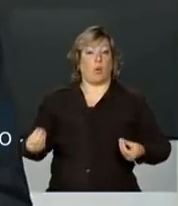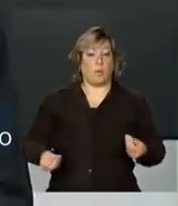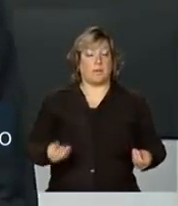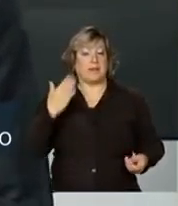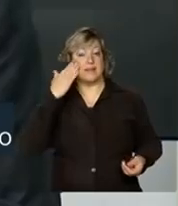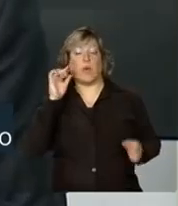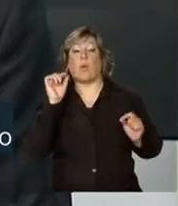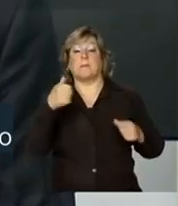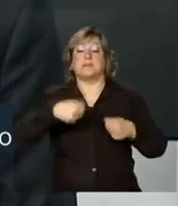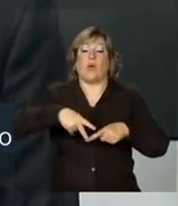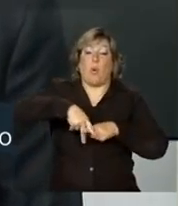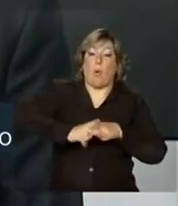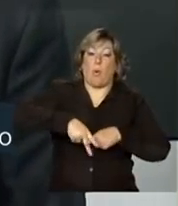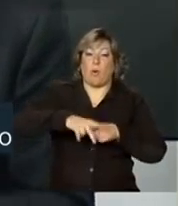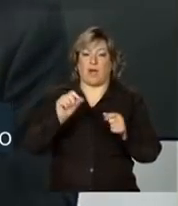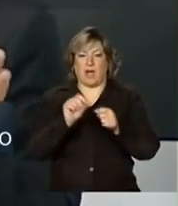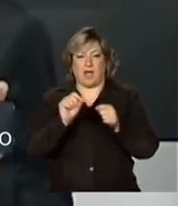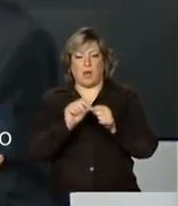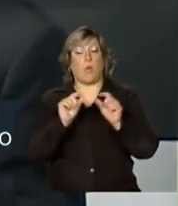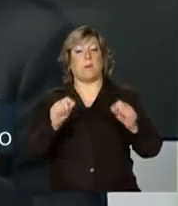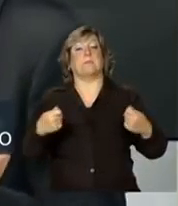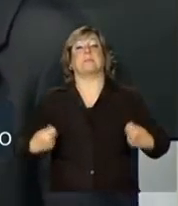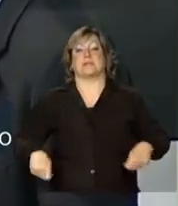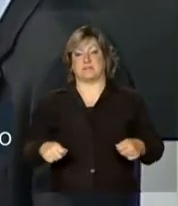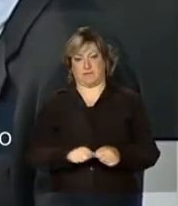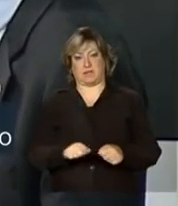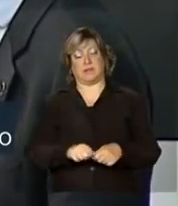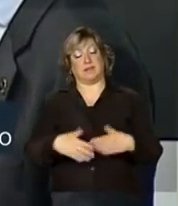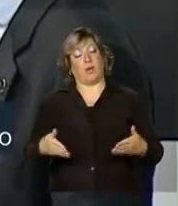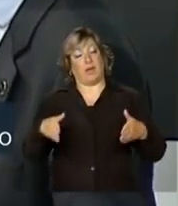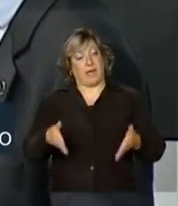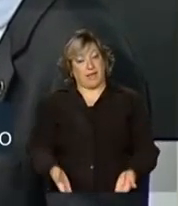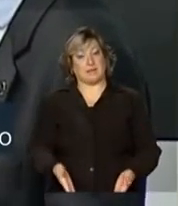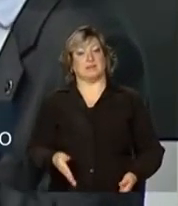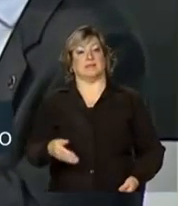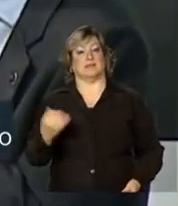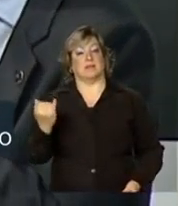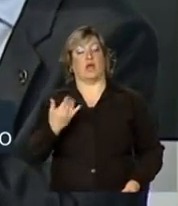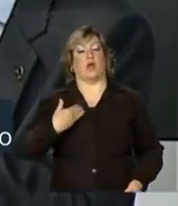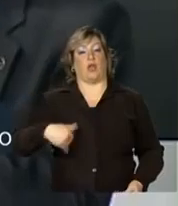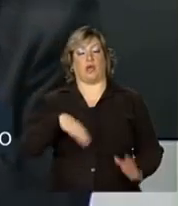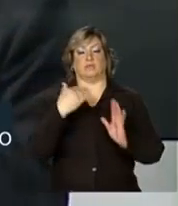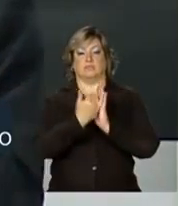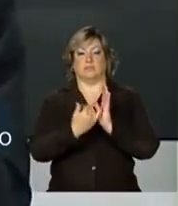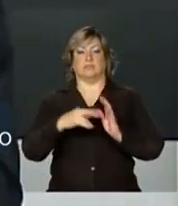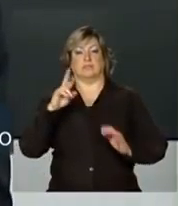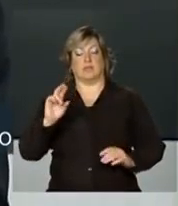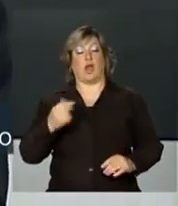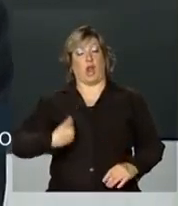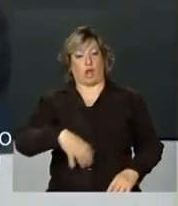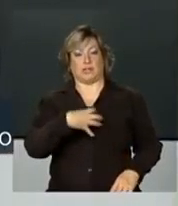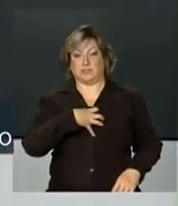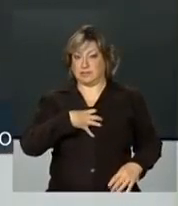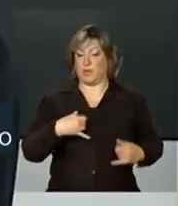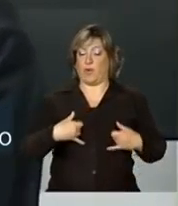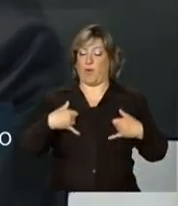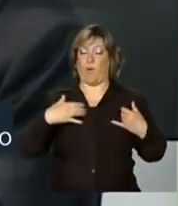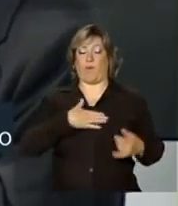aperfeiçoar e o que nós temos que fazer. Então, isso, para nós, essa é a nossa agenda. Então, a gente está muito orgulhoso de